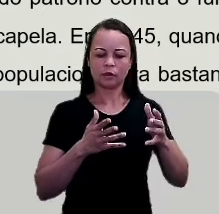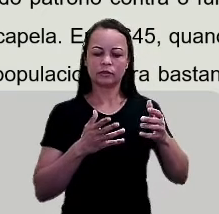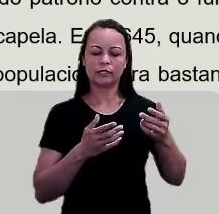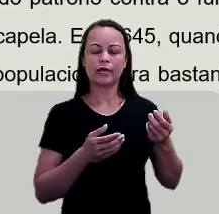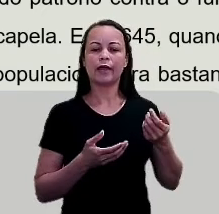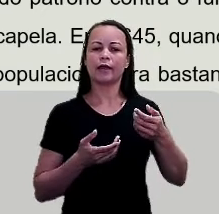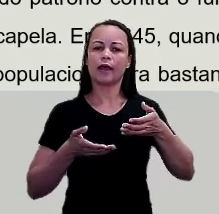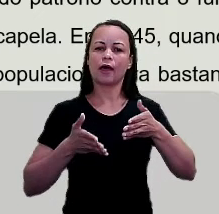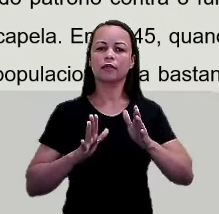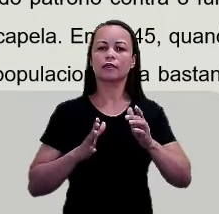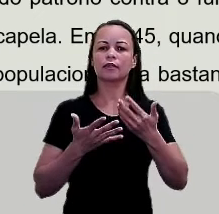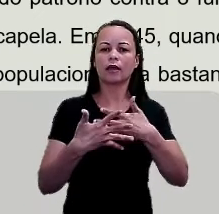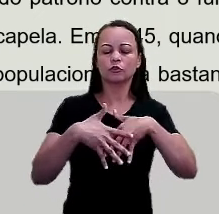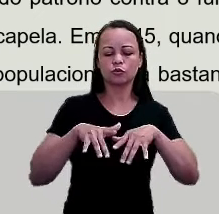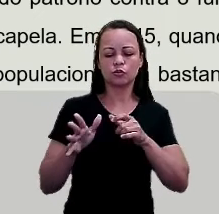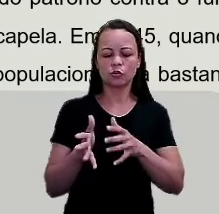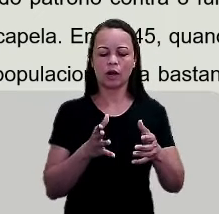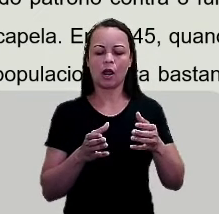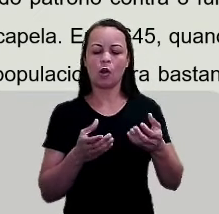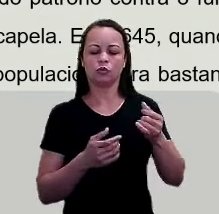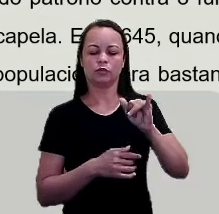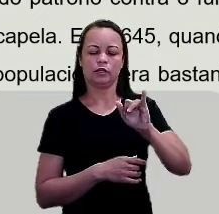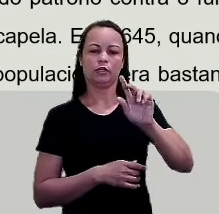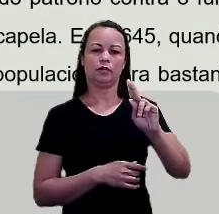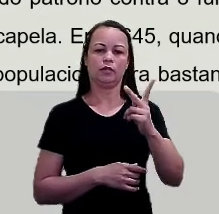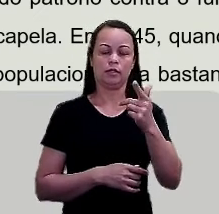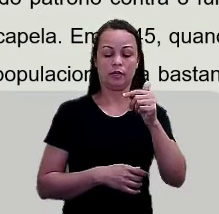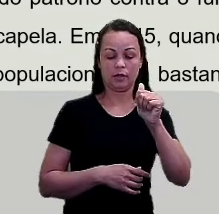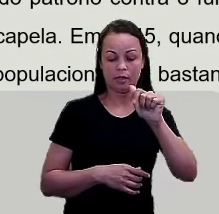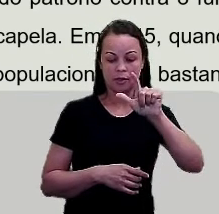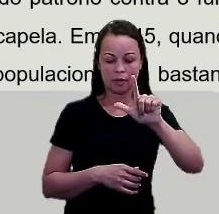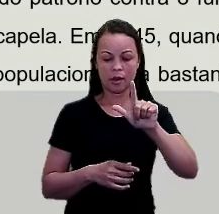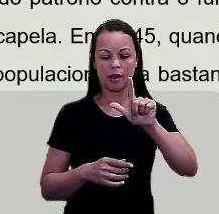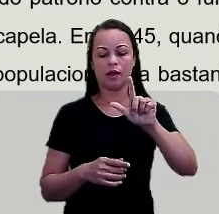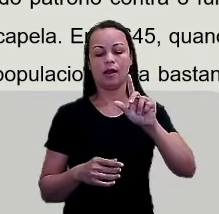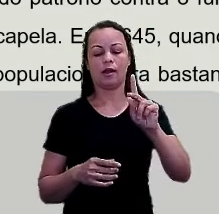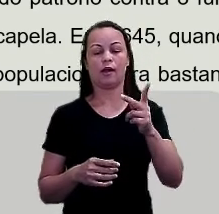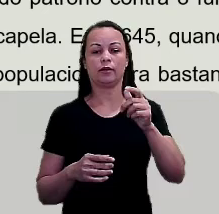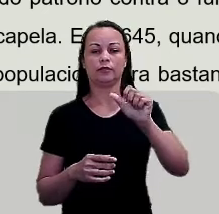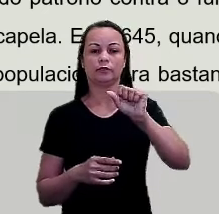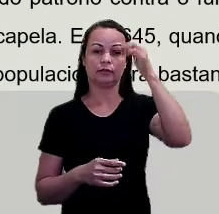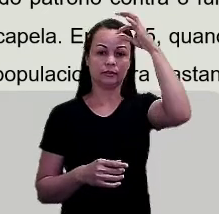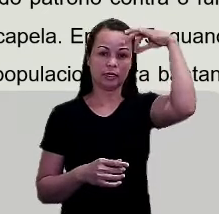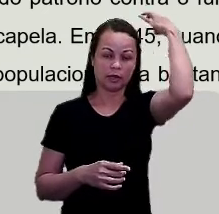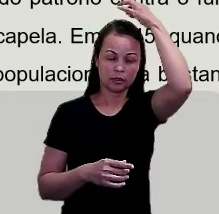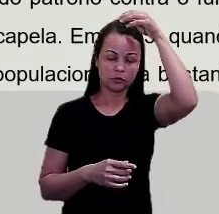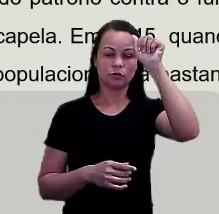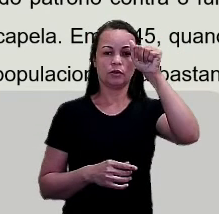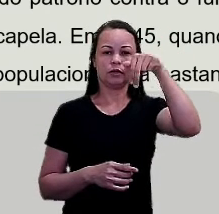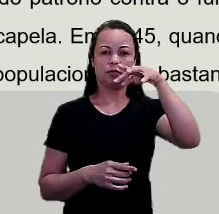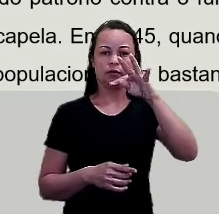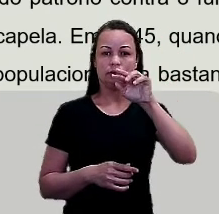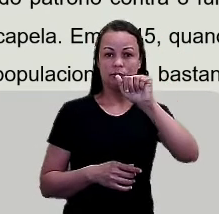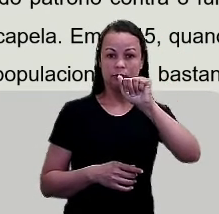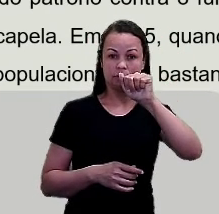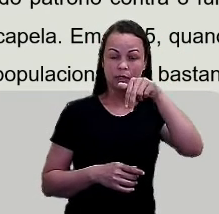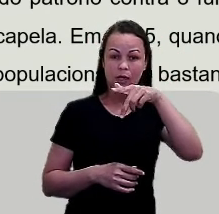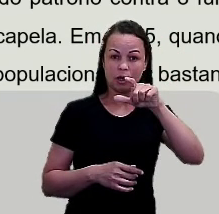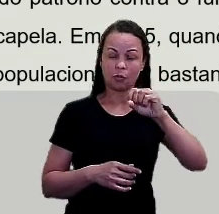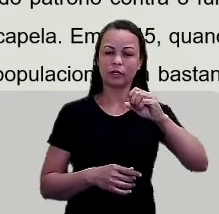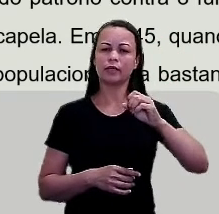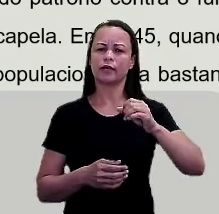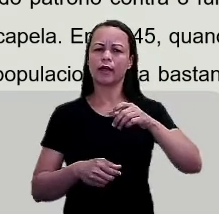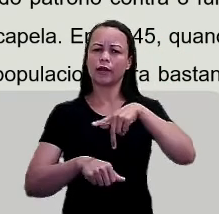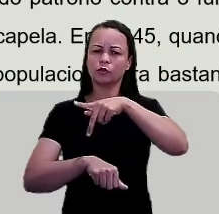estabeleceu-se com a família no local, onde hoje está a cidade de Vitória de Santo Antão. dedicando-se, sobretudo, à criação de